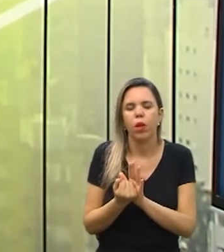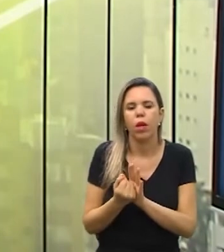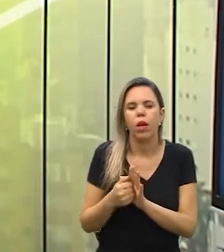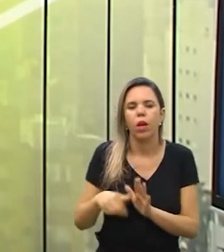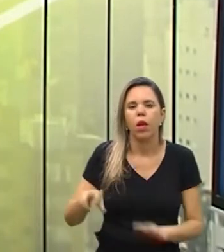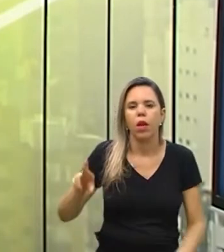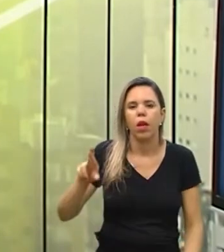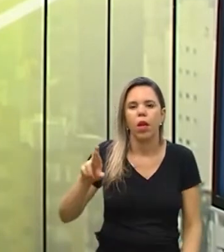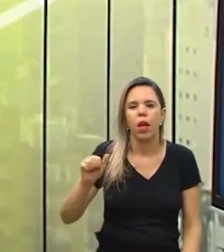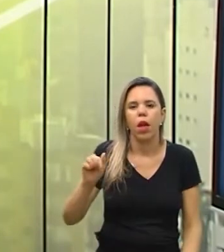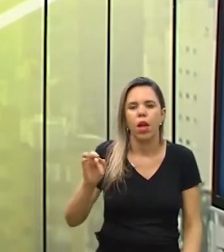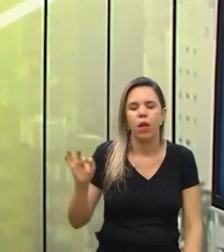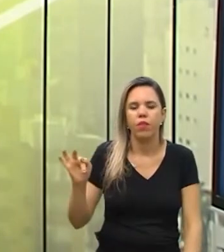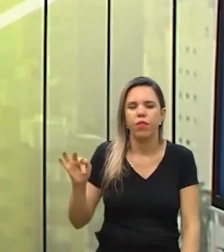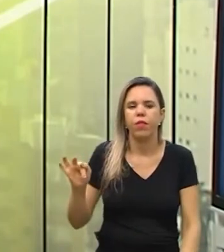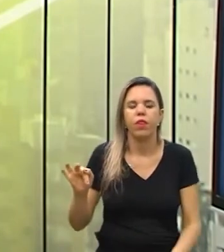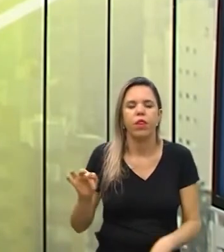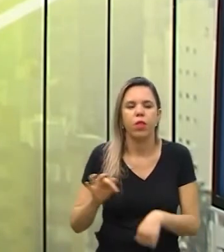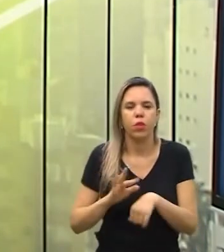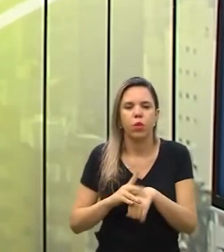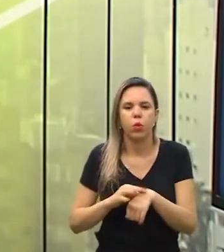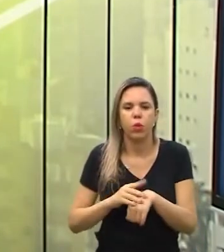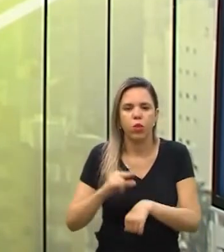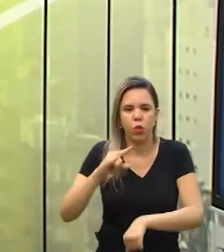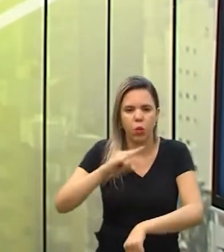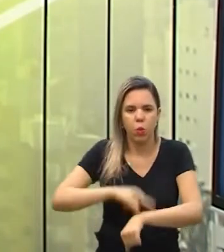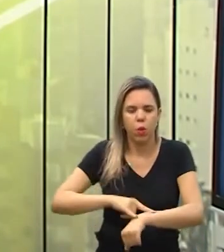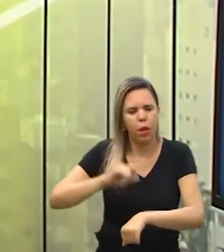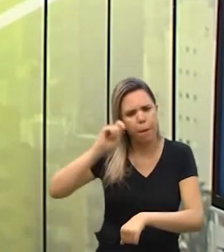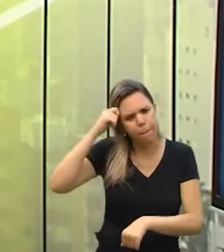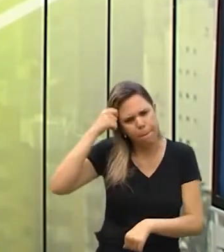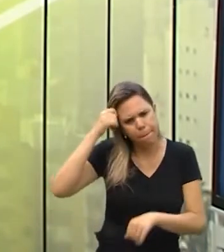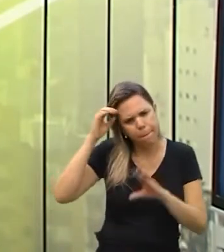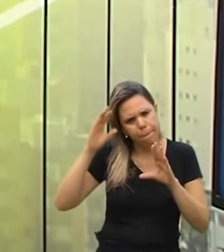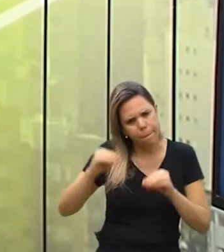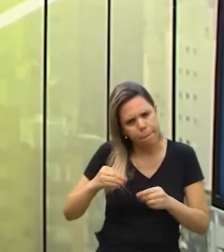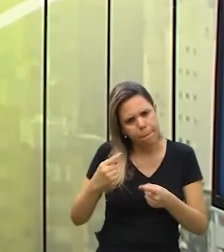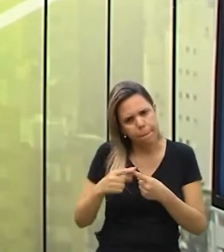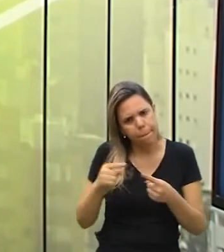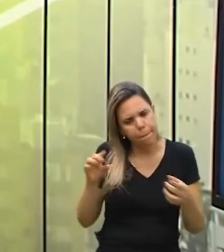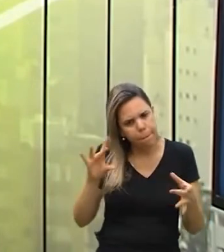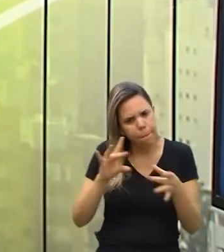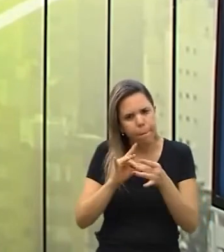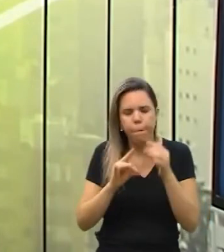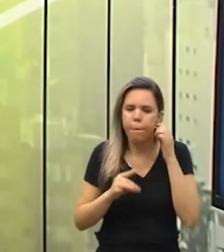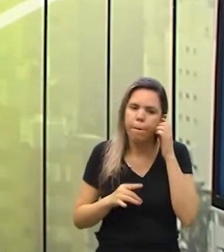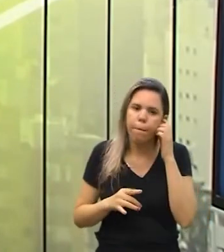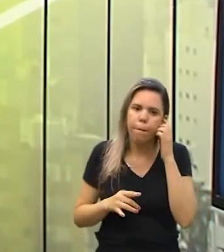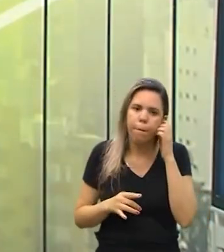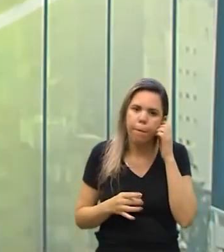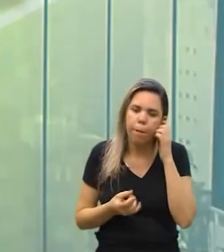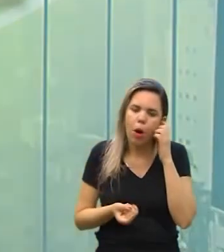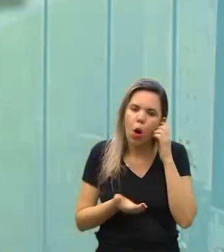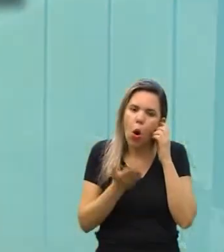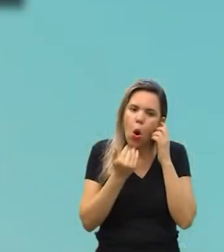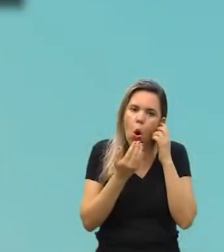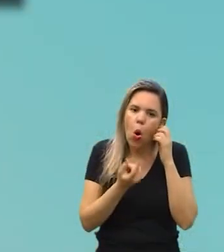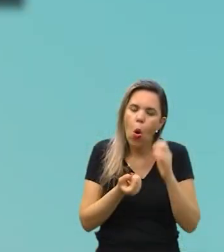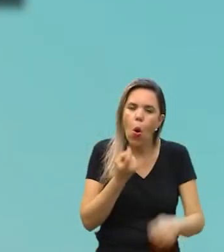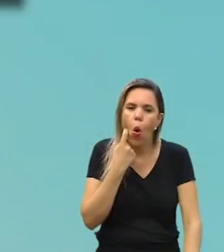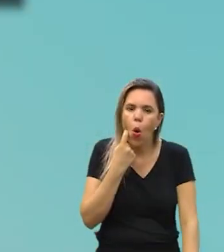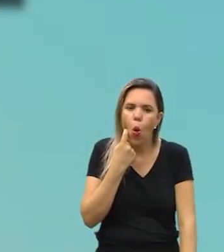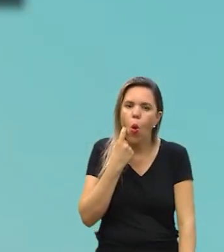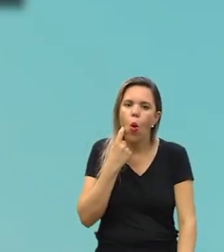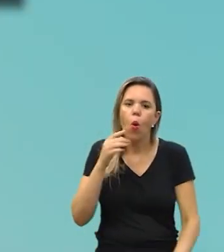como doença da urina preta, muita gente já deve ter ouvido falar, que tem sido ligada ao consumo de determinados peixes ou crustáceos.